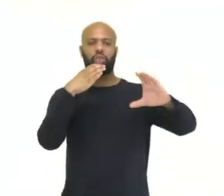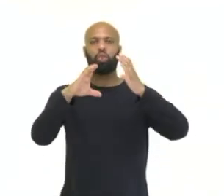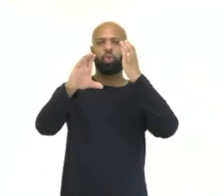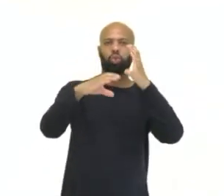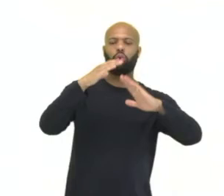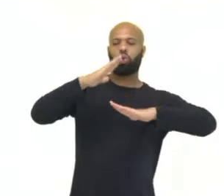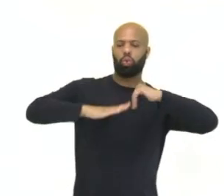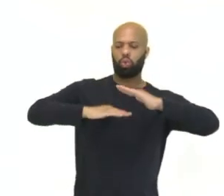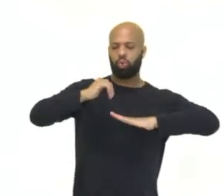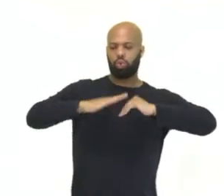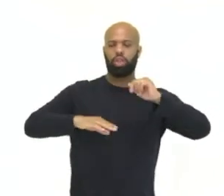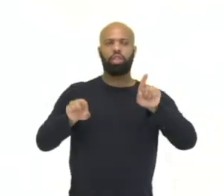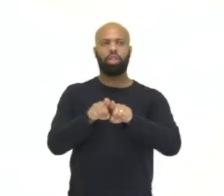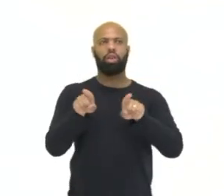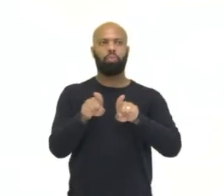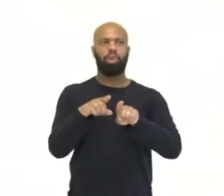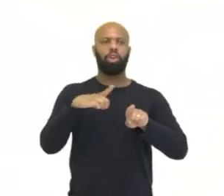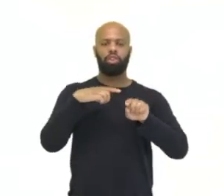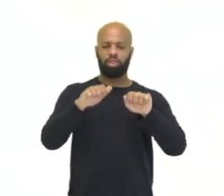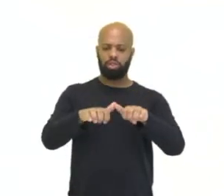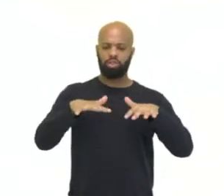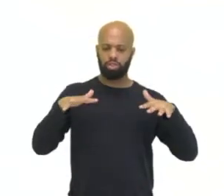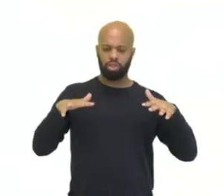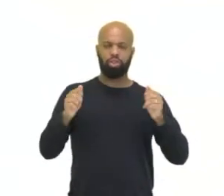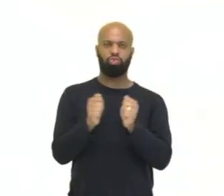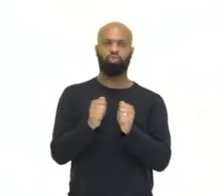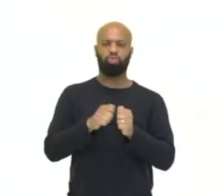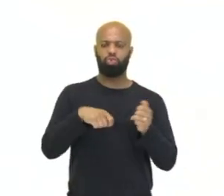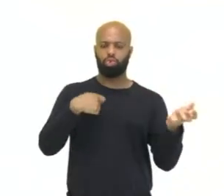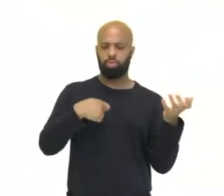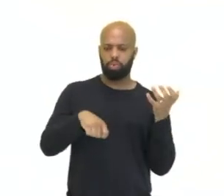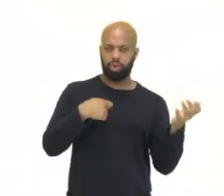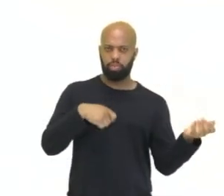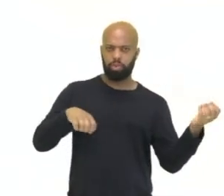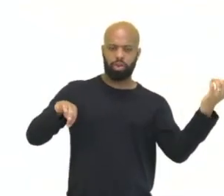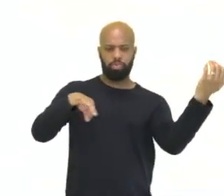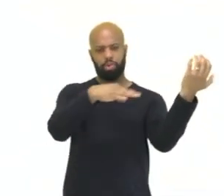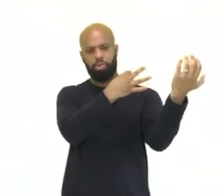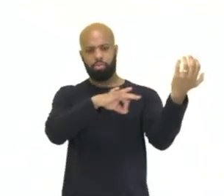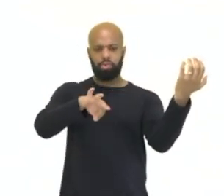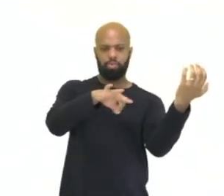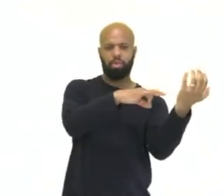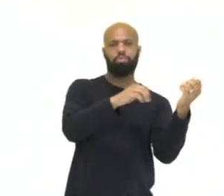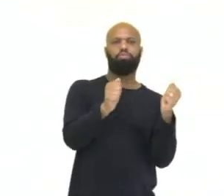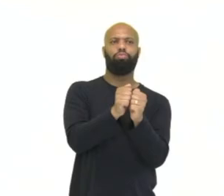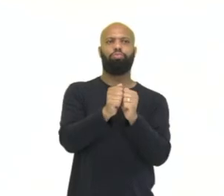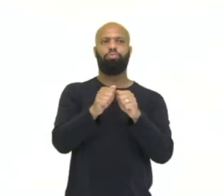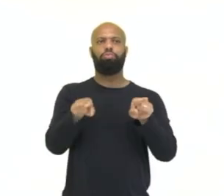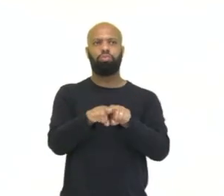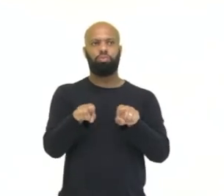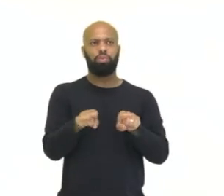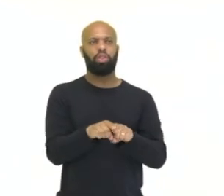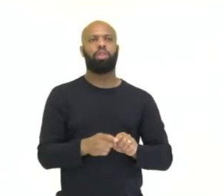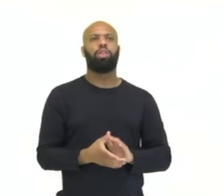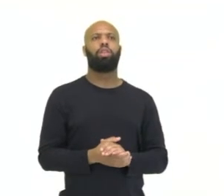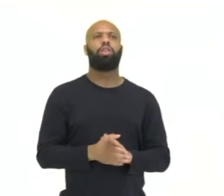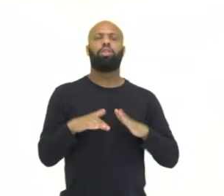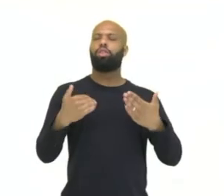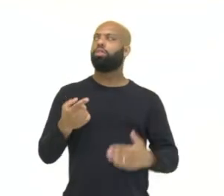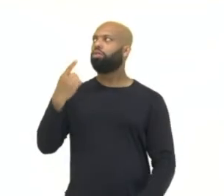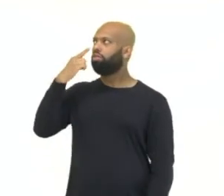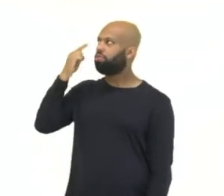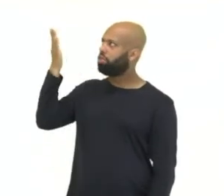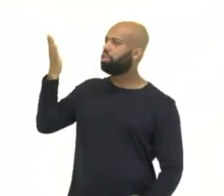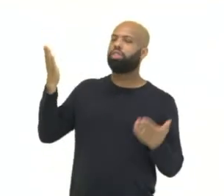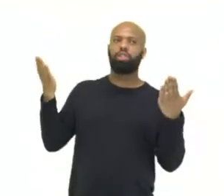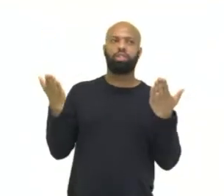e uma pequena orquestra, né, essa afirmação do Brasil enquanto um país independente, né? E aqui eu trago para